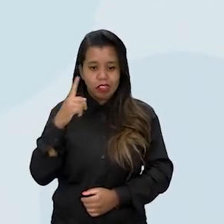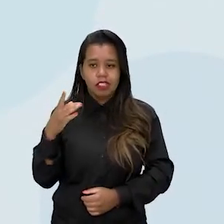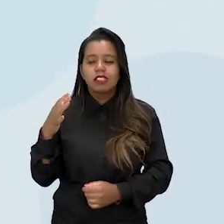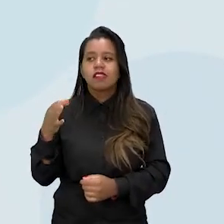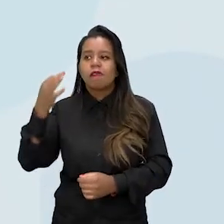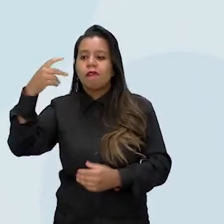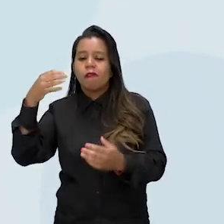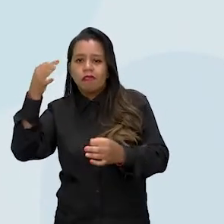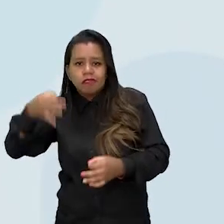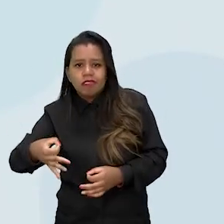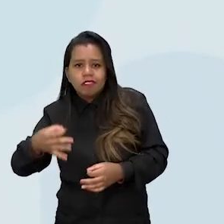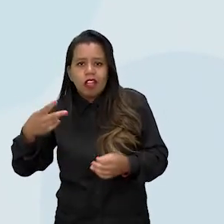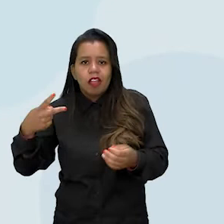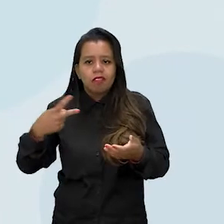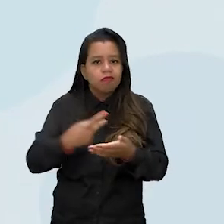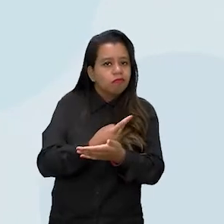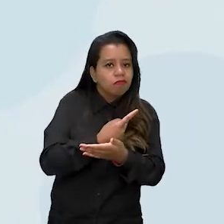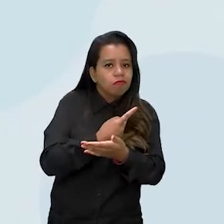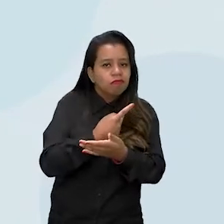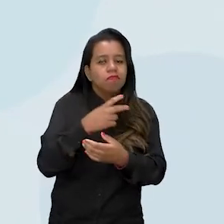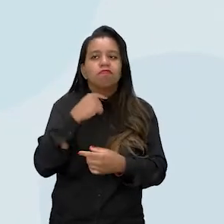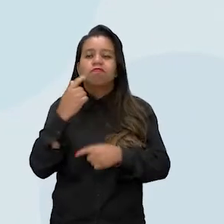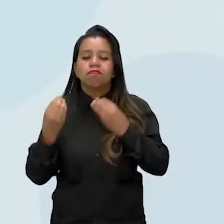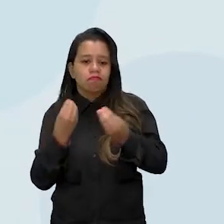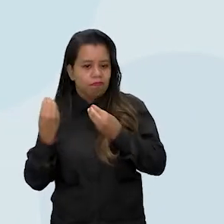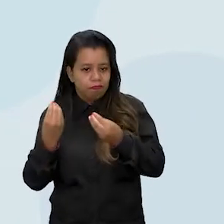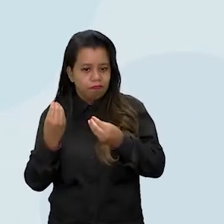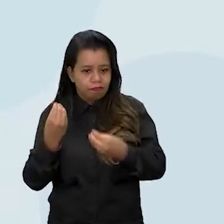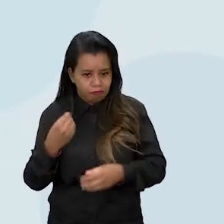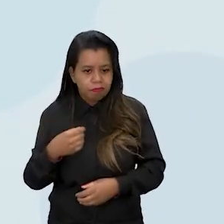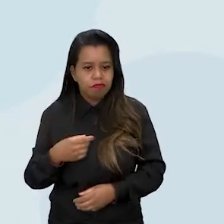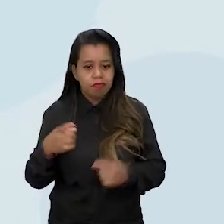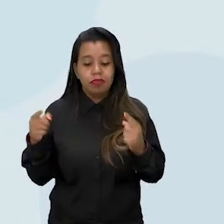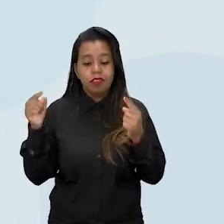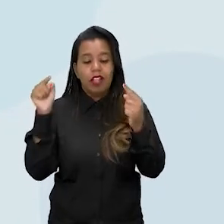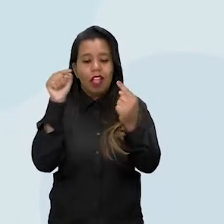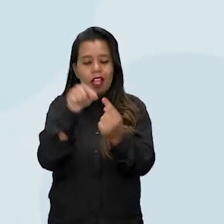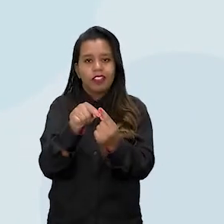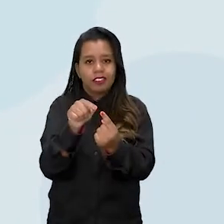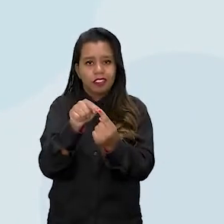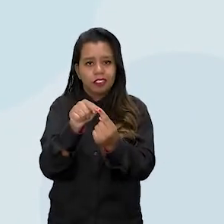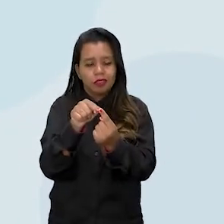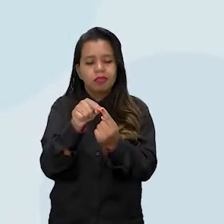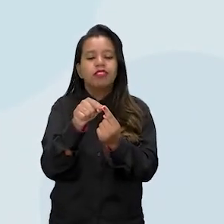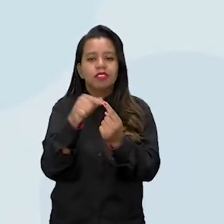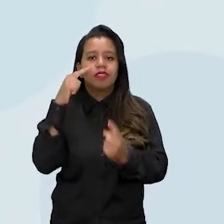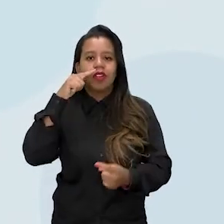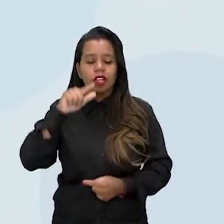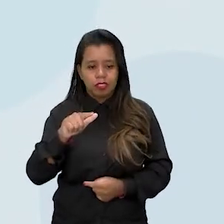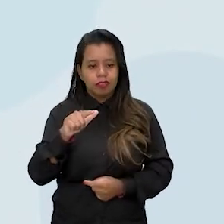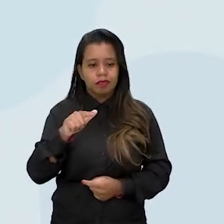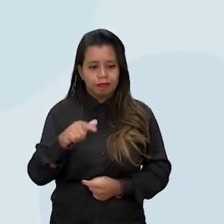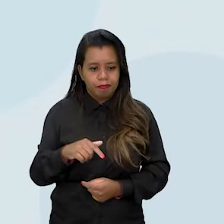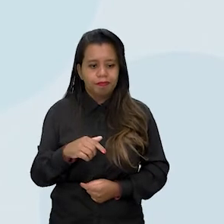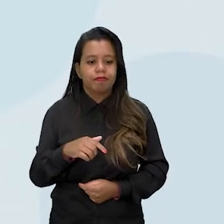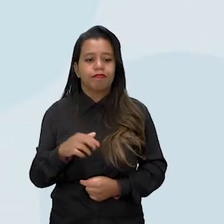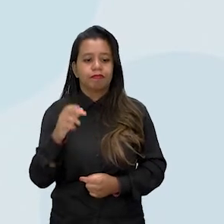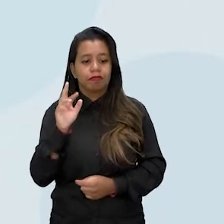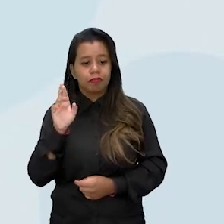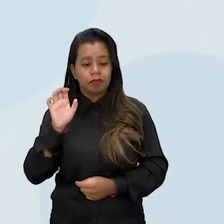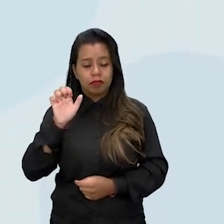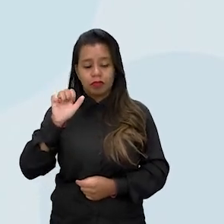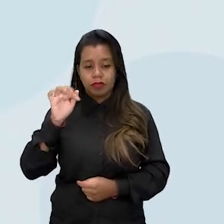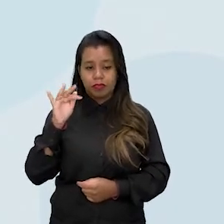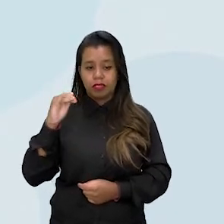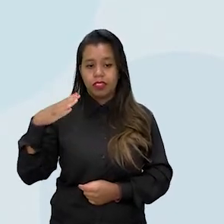gente está falando de resolver problemas. E já a eficácia, a gente quer atingir o objetivo. E aqui no caso,